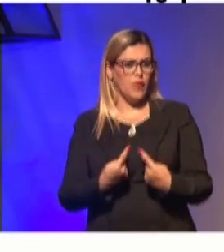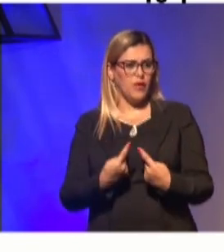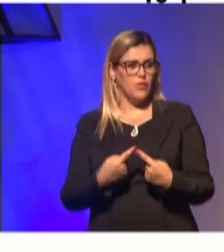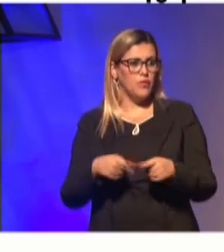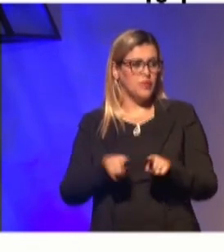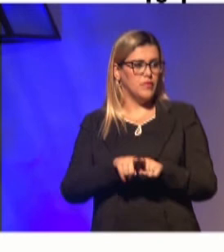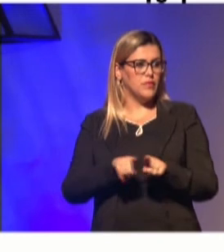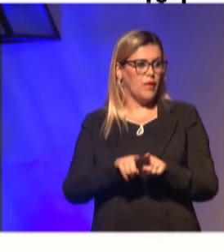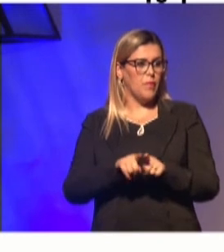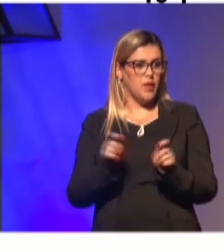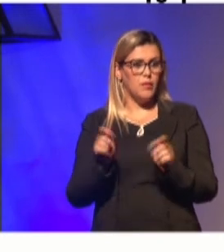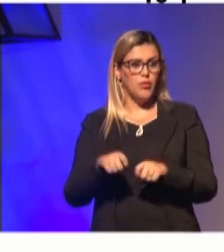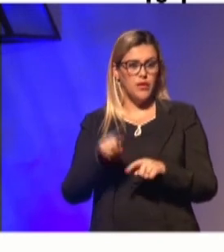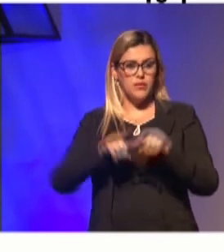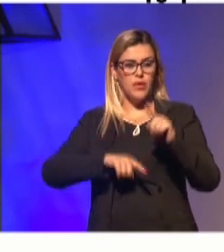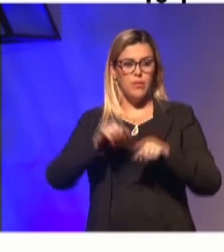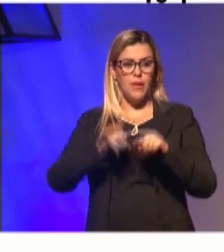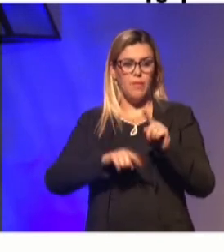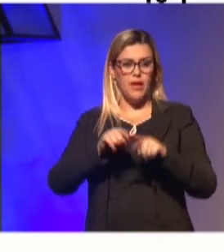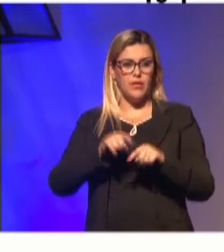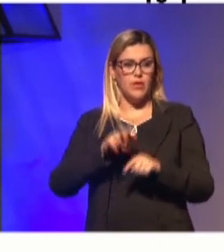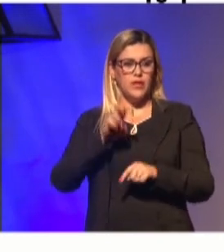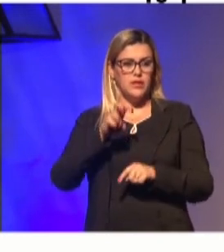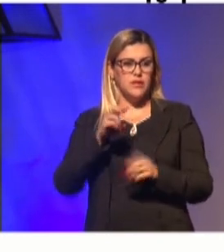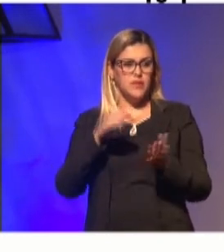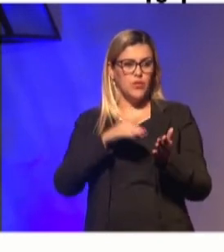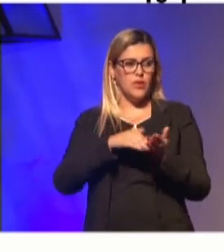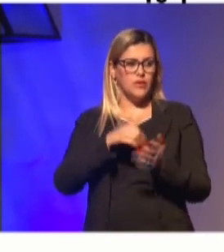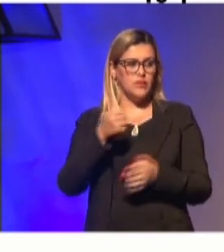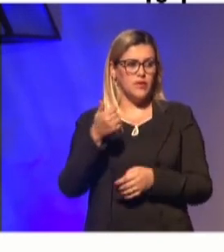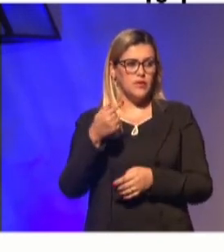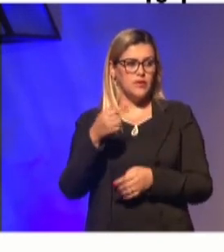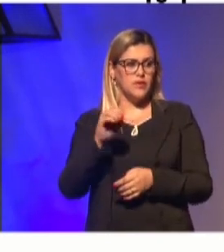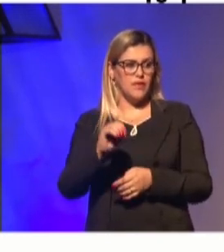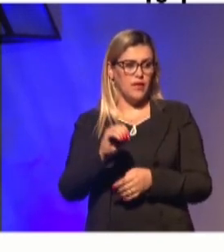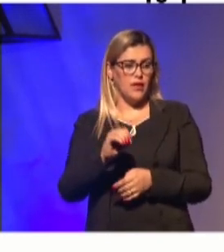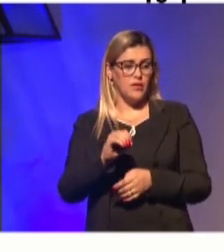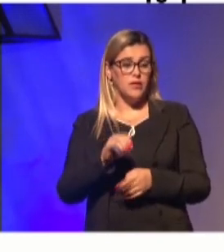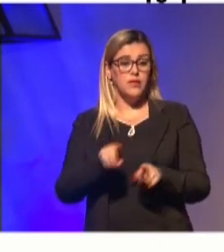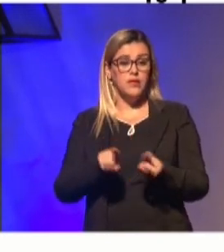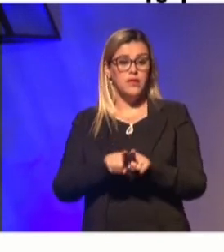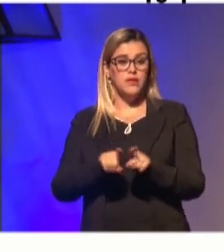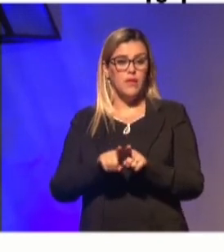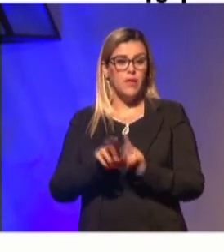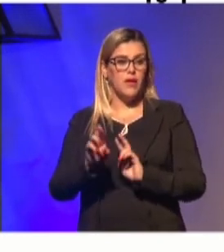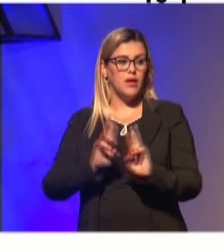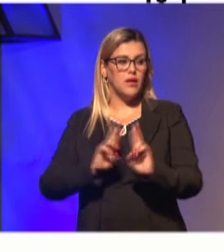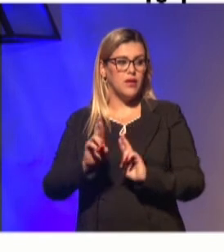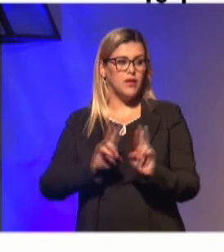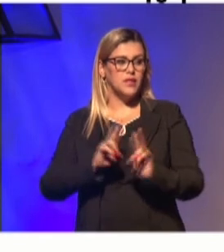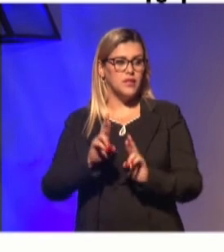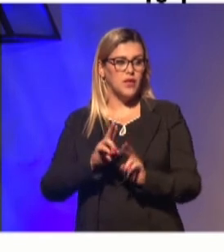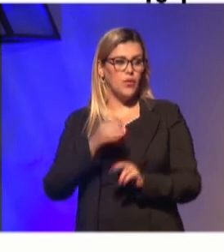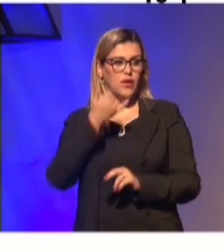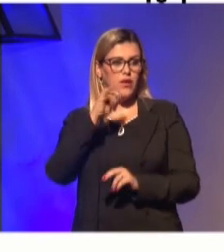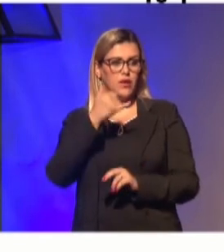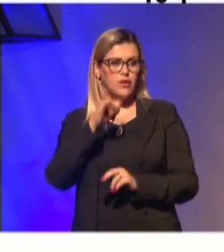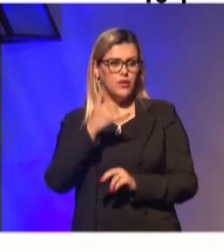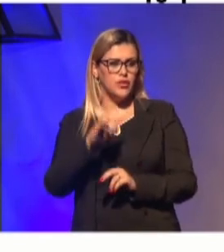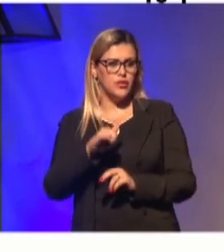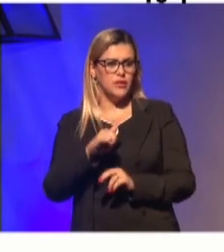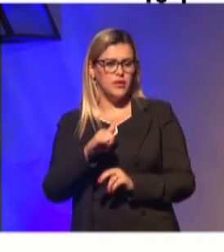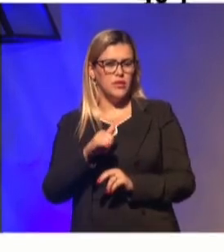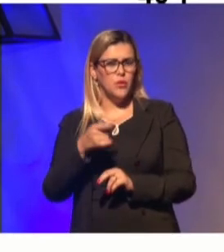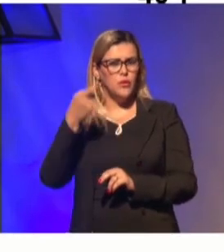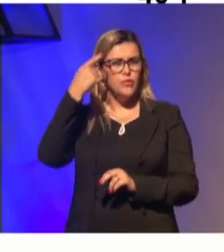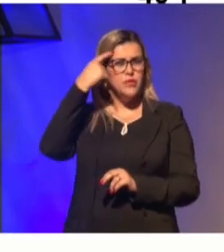na potência dos equipamentos, de 5 a 170 miliwatts, e também relacionado à densidade de energia. Quando a gente olha para a energia